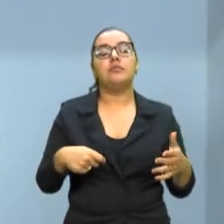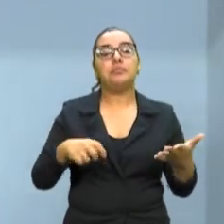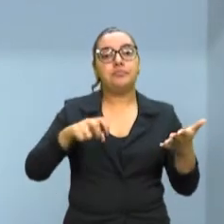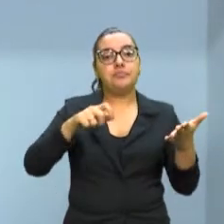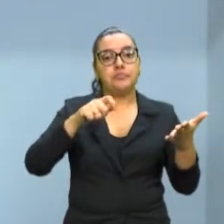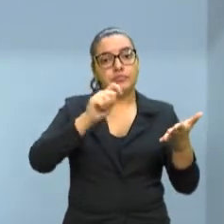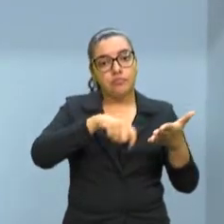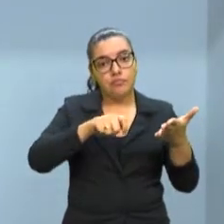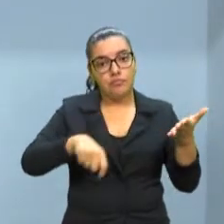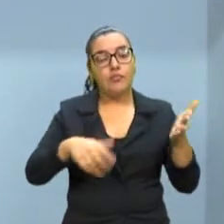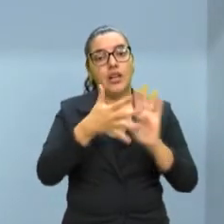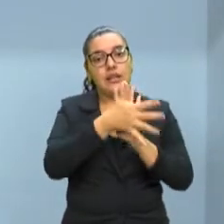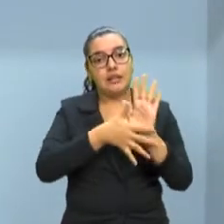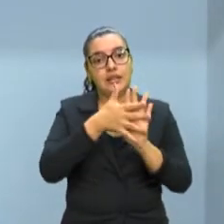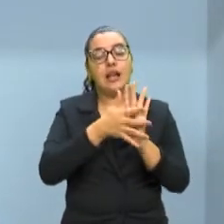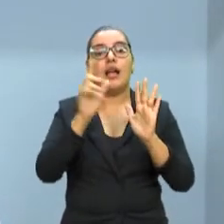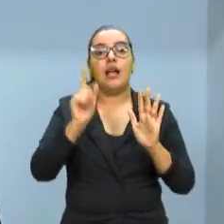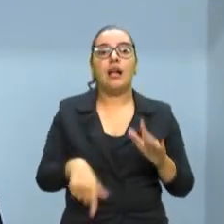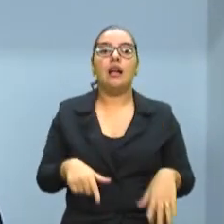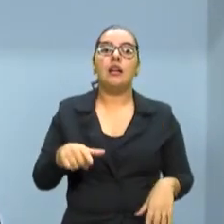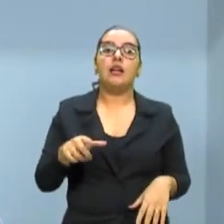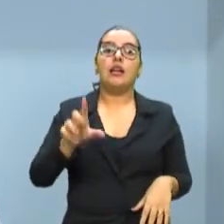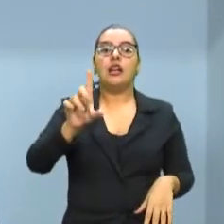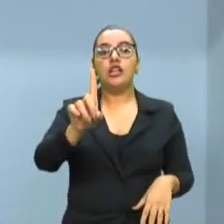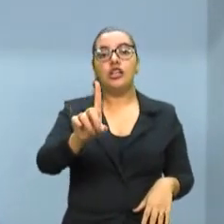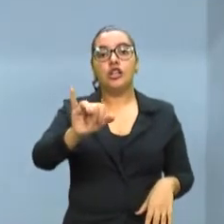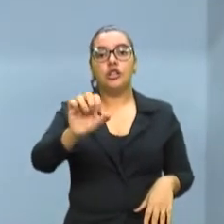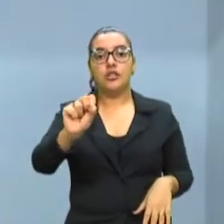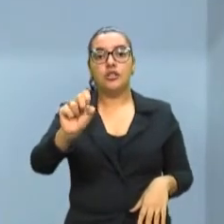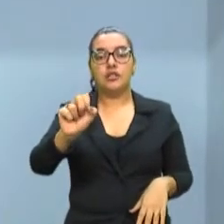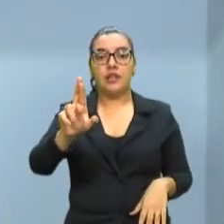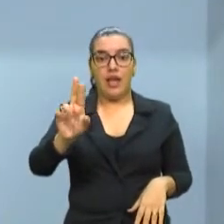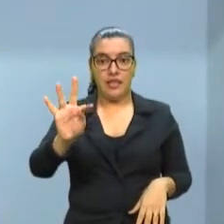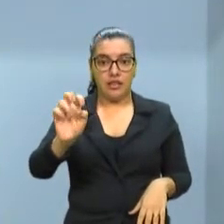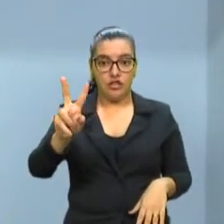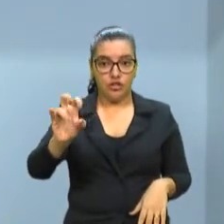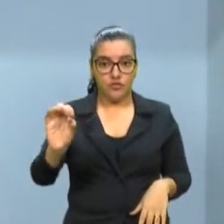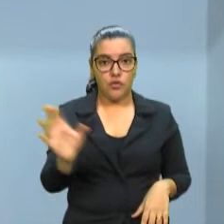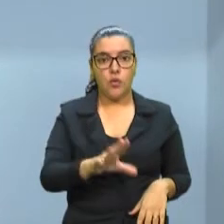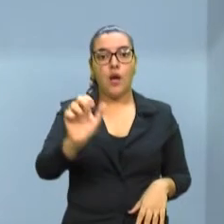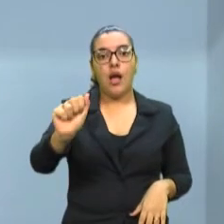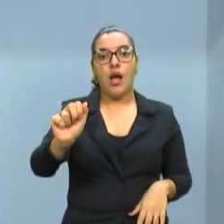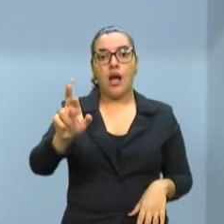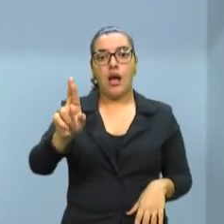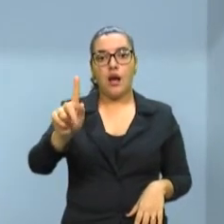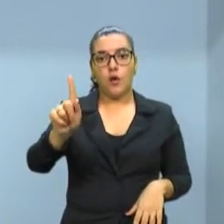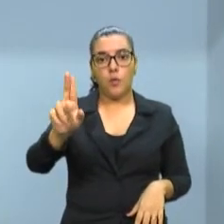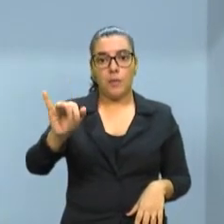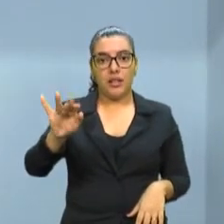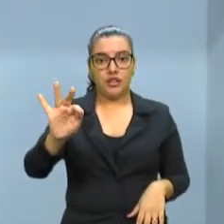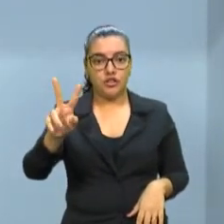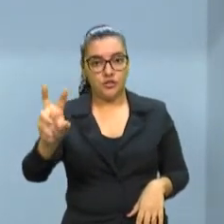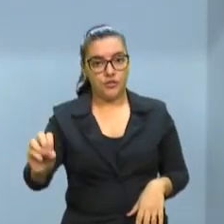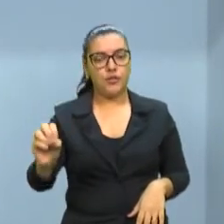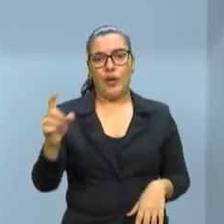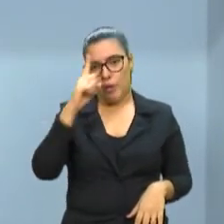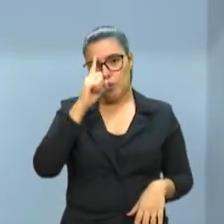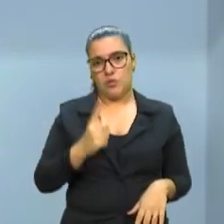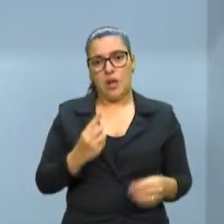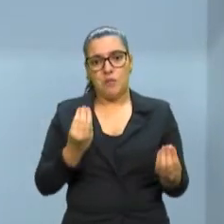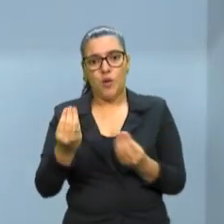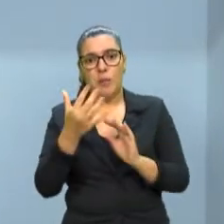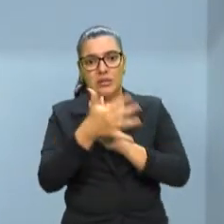textual específico, que é o dissertativo argumentativo. A segunda dica é para aqueles que não sabem como começar o